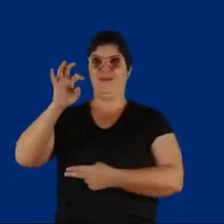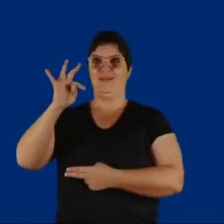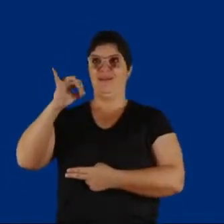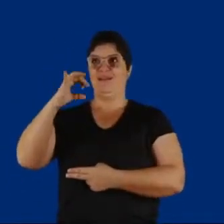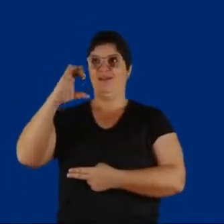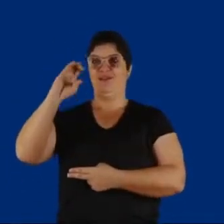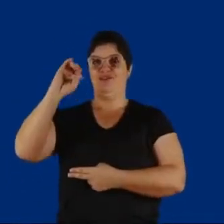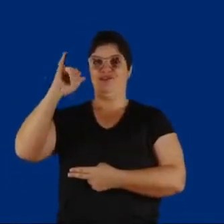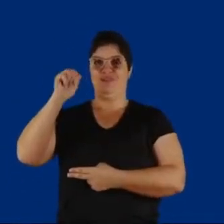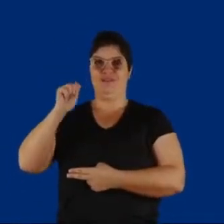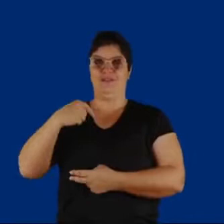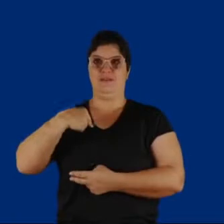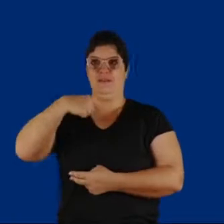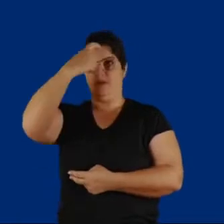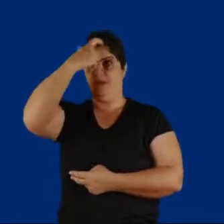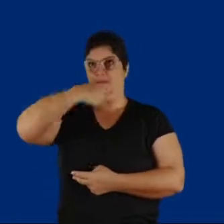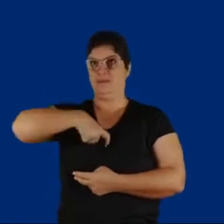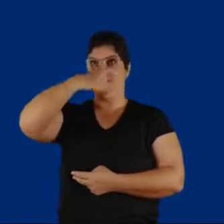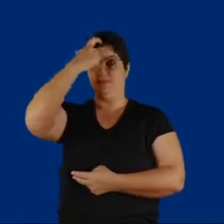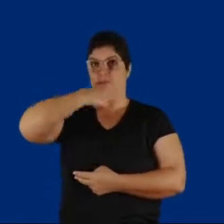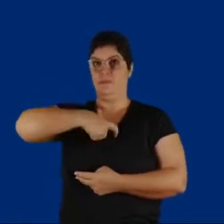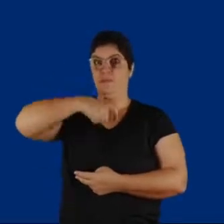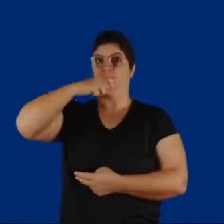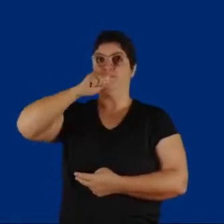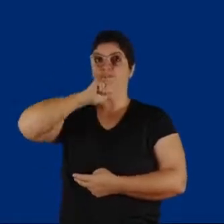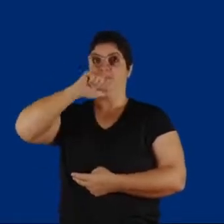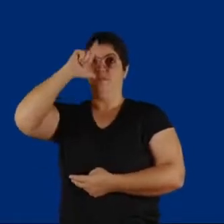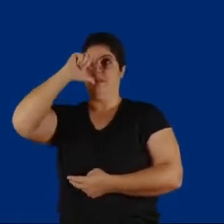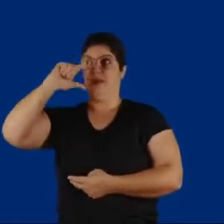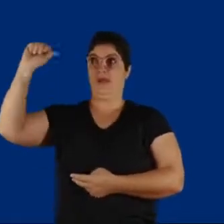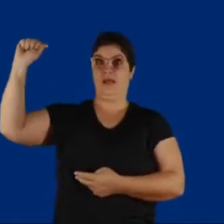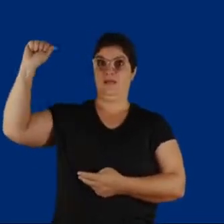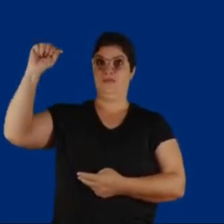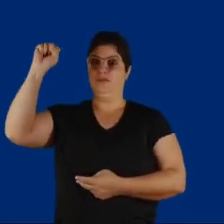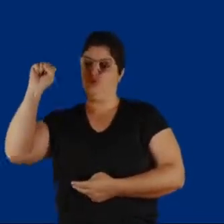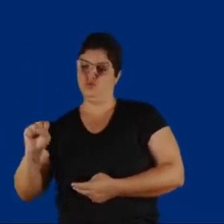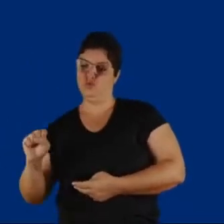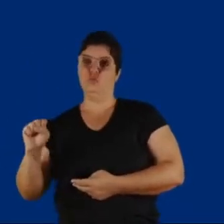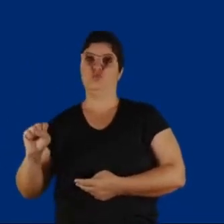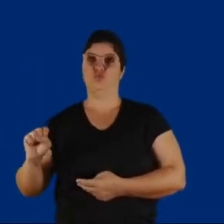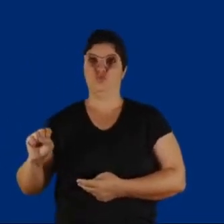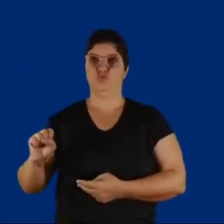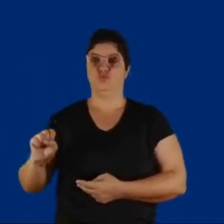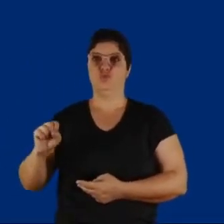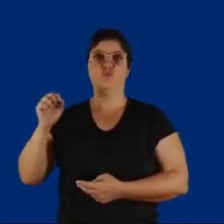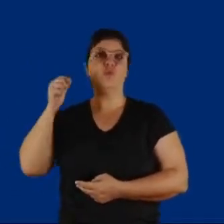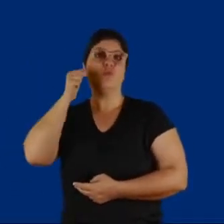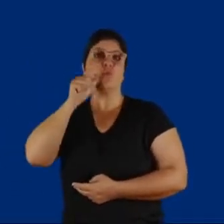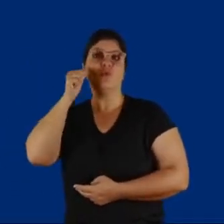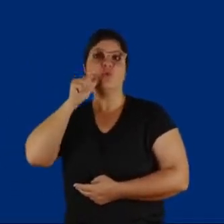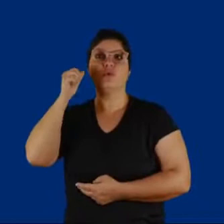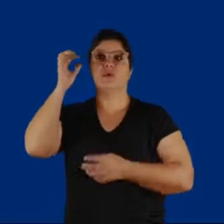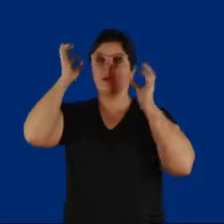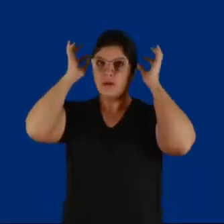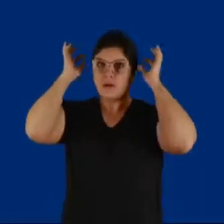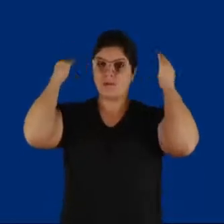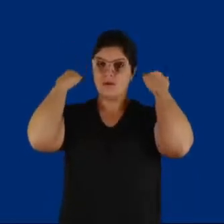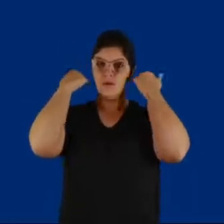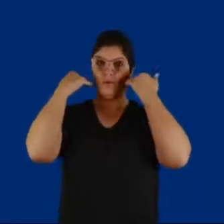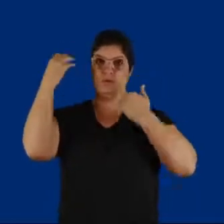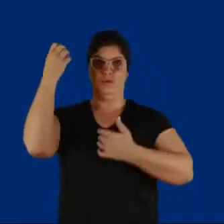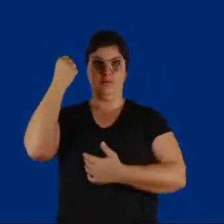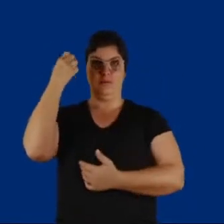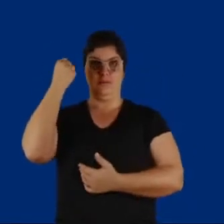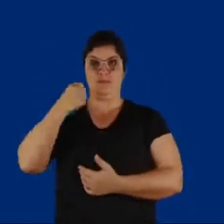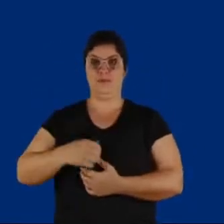de origem asiática, do sul da Ásia, eu sou uma mulher, meu cabelo é curto e branco, eu estou aqui